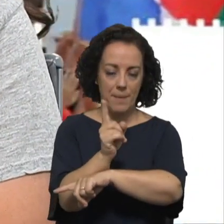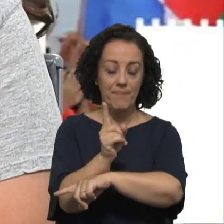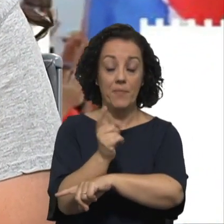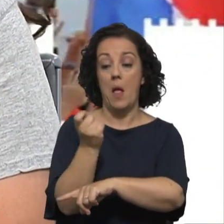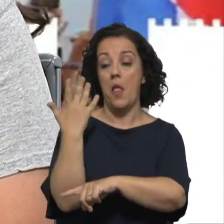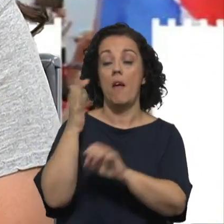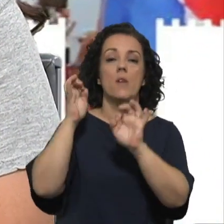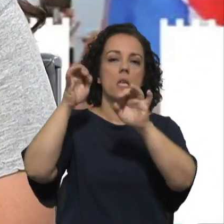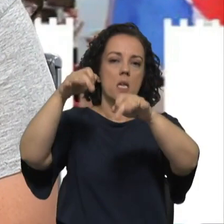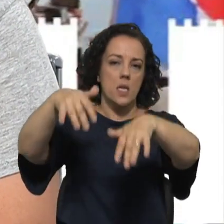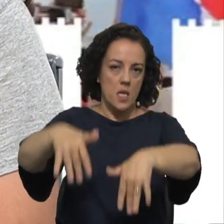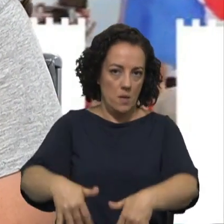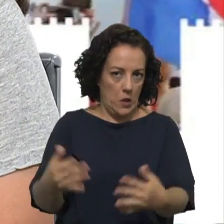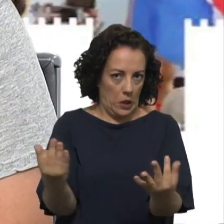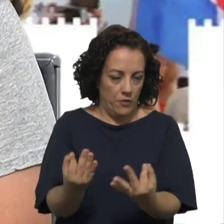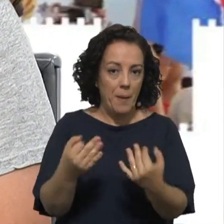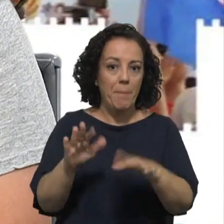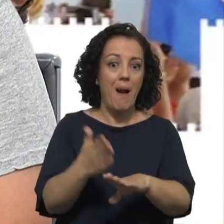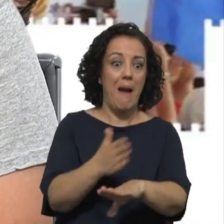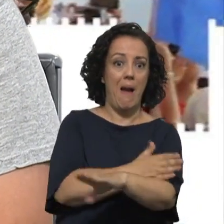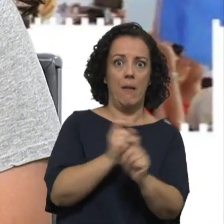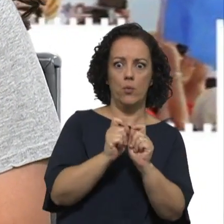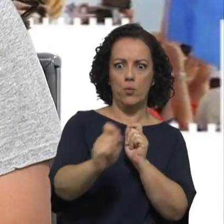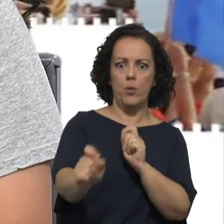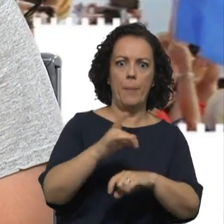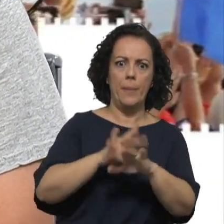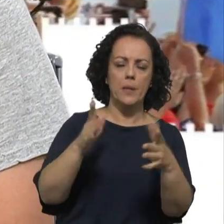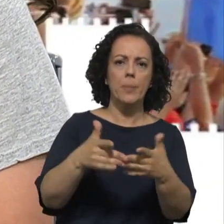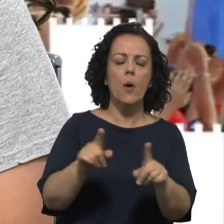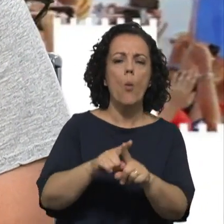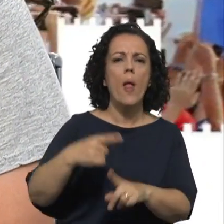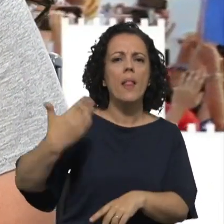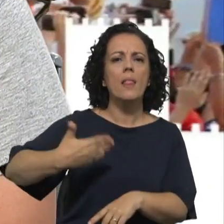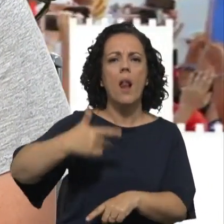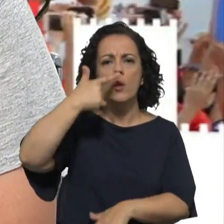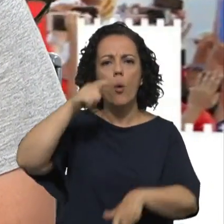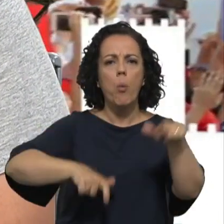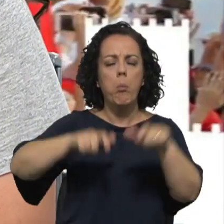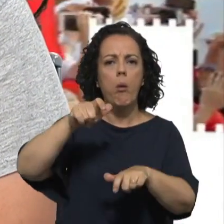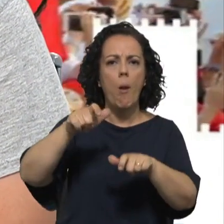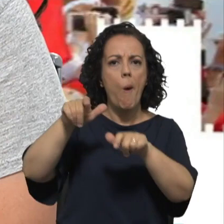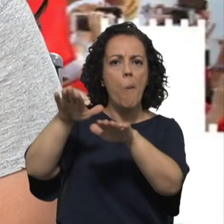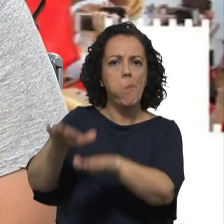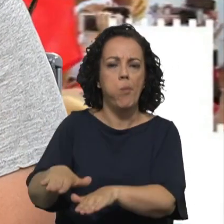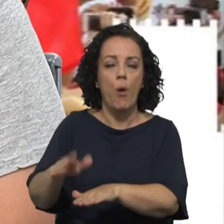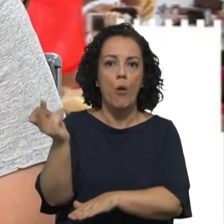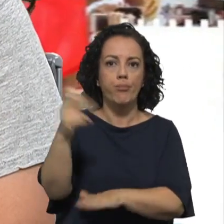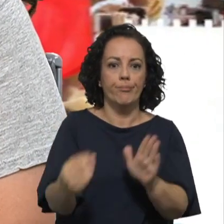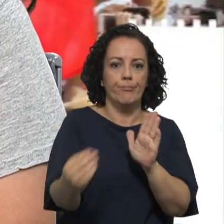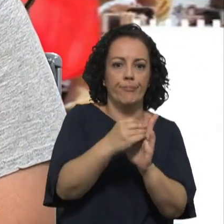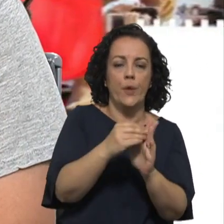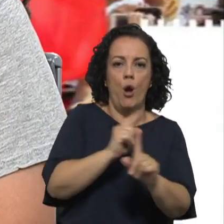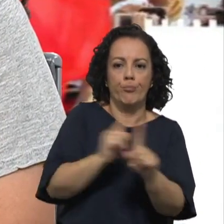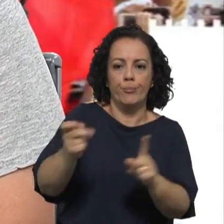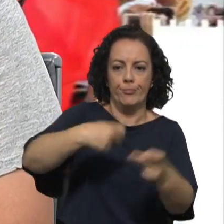os direitos humanos foram sendo suspensos, foram ficando quase em suspenso com cada medida que vinha aparecendo, era não poder circular,